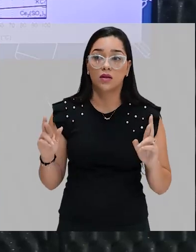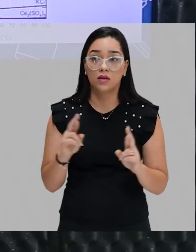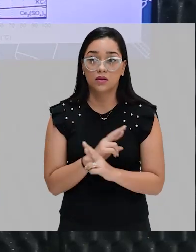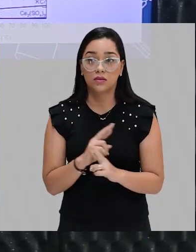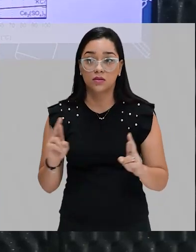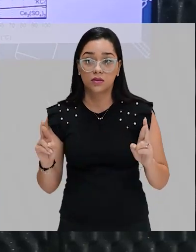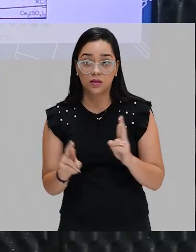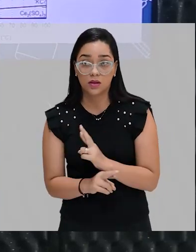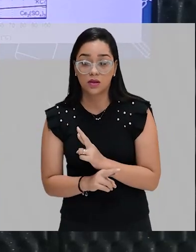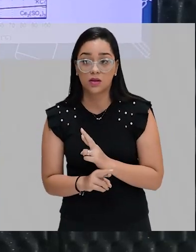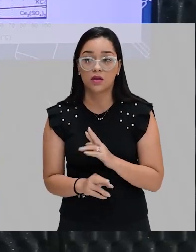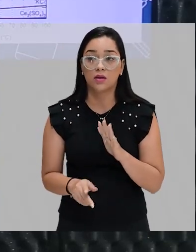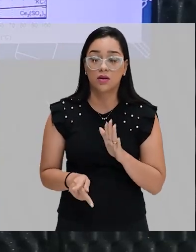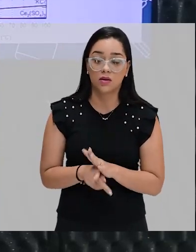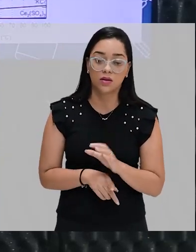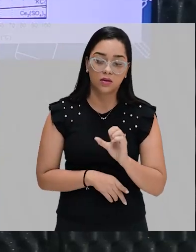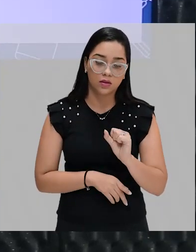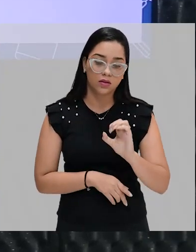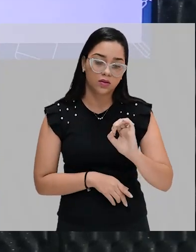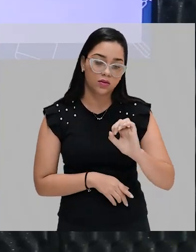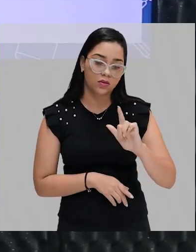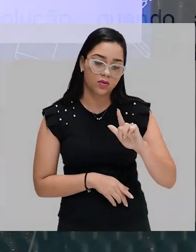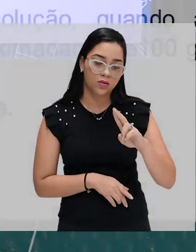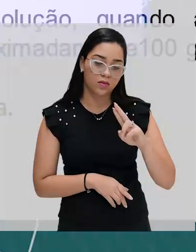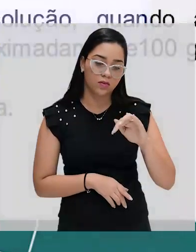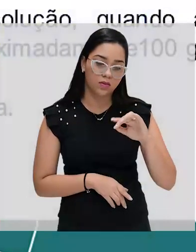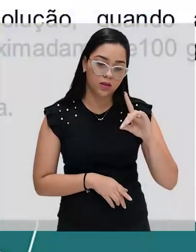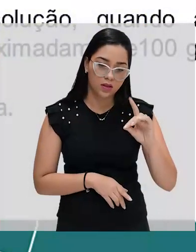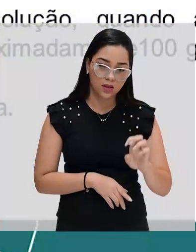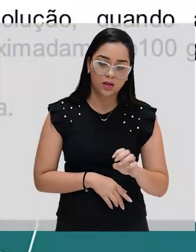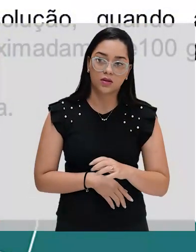relacionando a sua solubilidade.